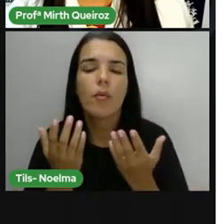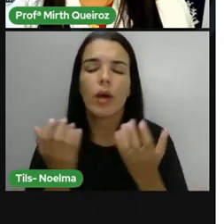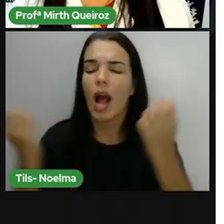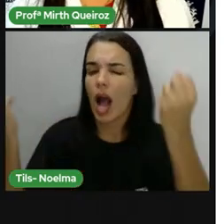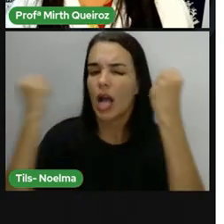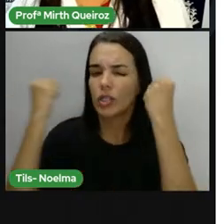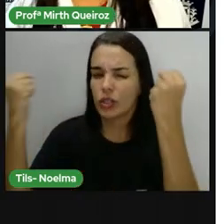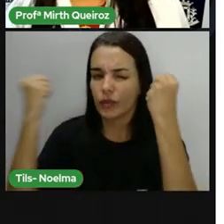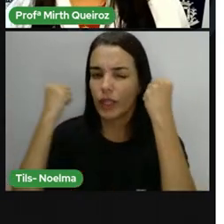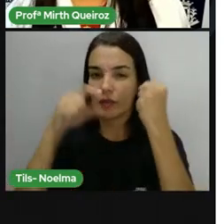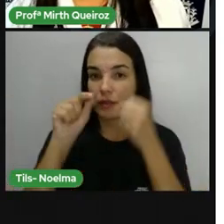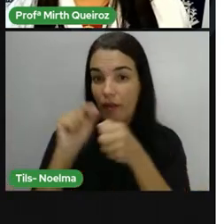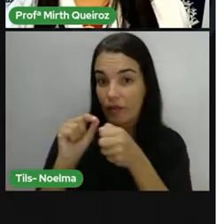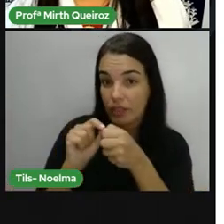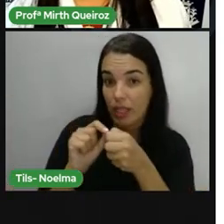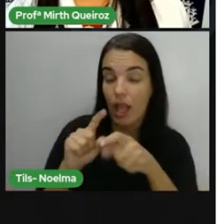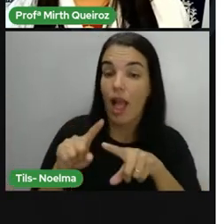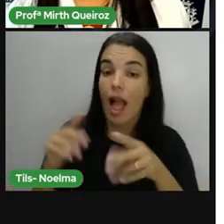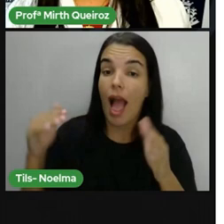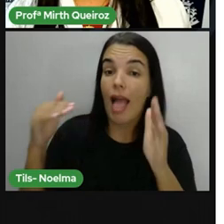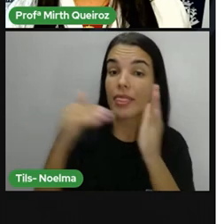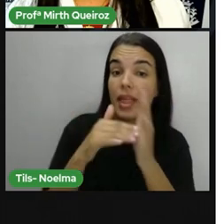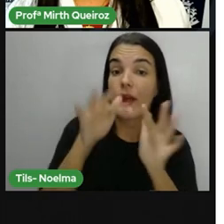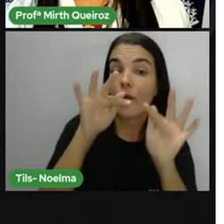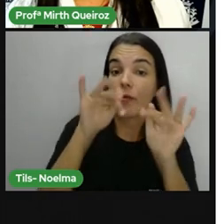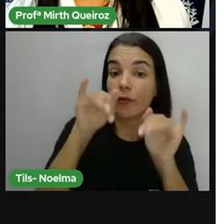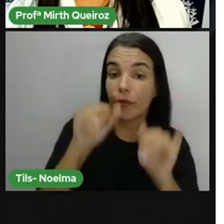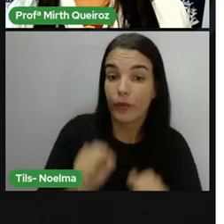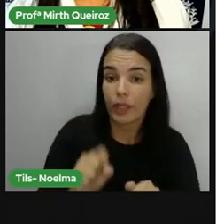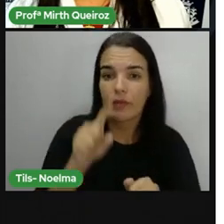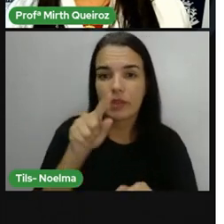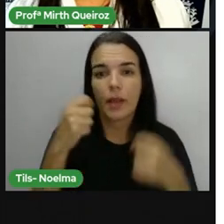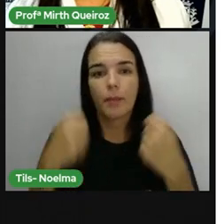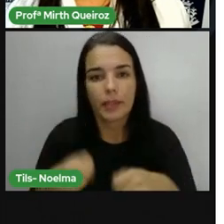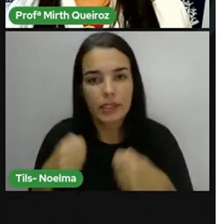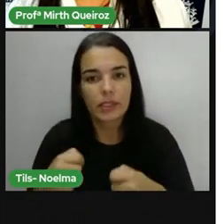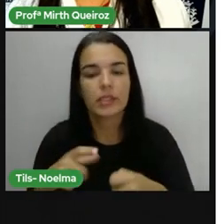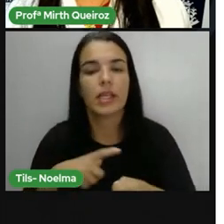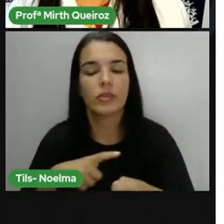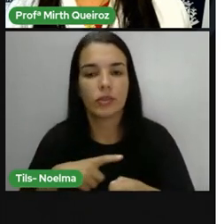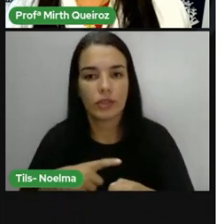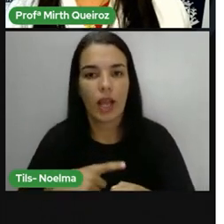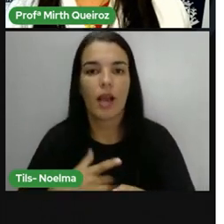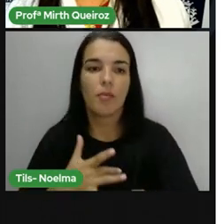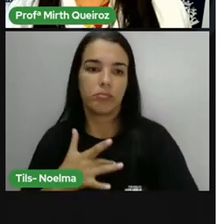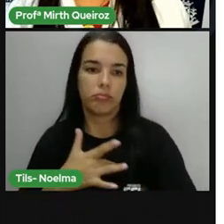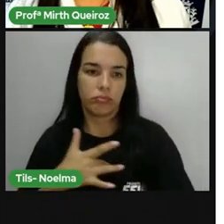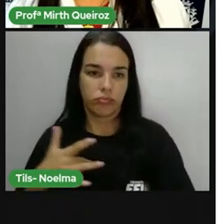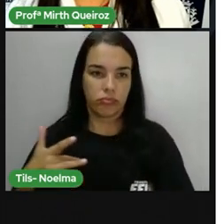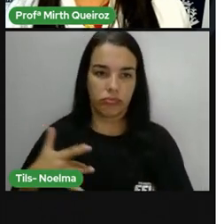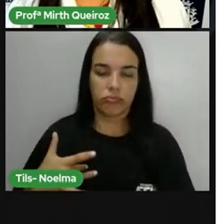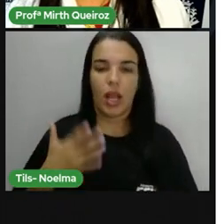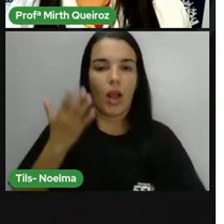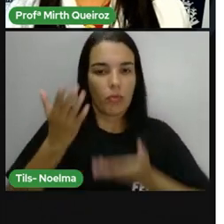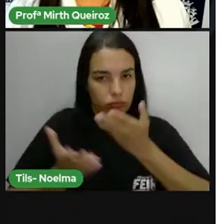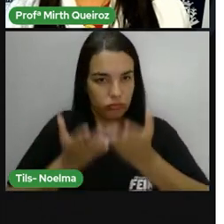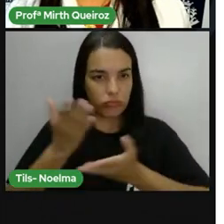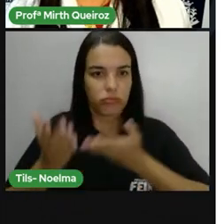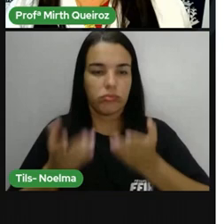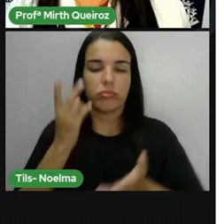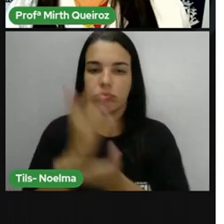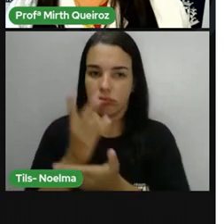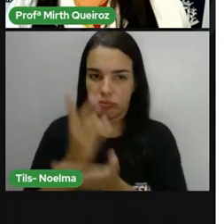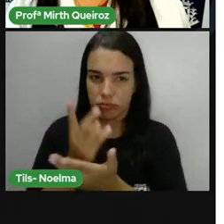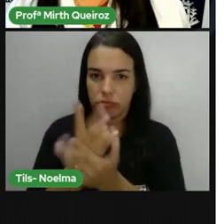vai fazer, até o final dessa atividade física, a gente tem que estar cuidando aí da nossa